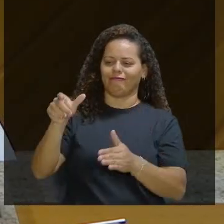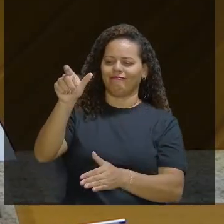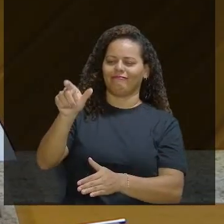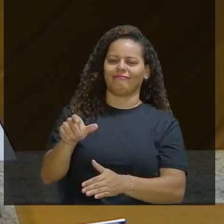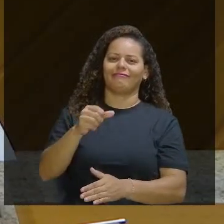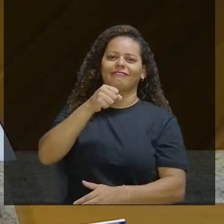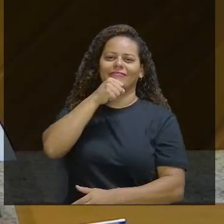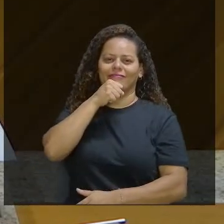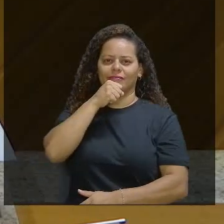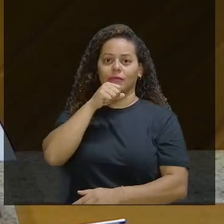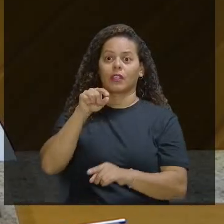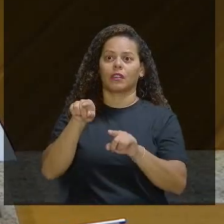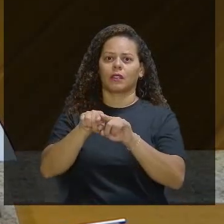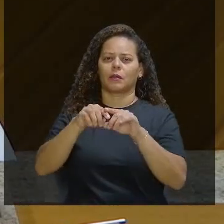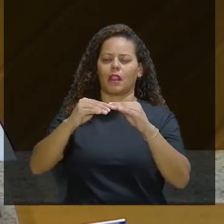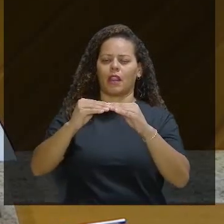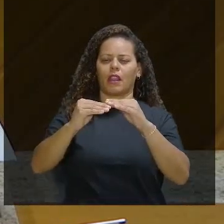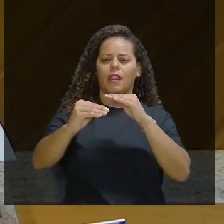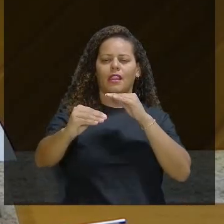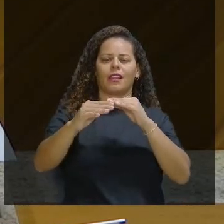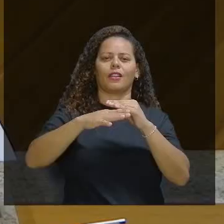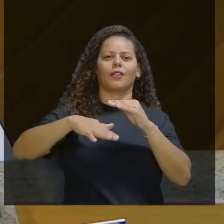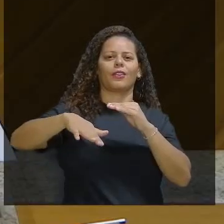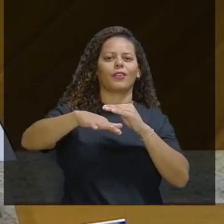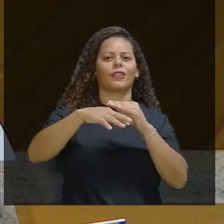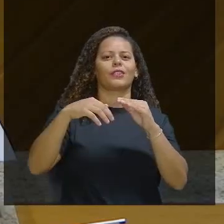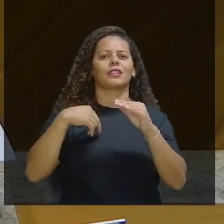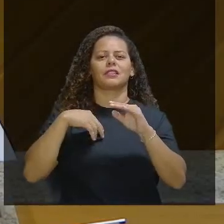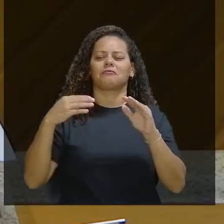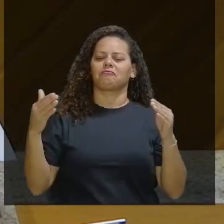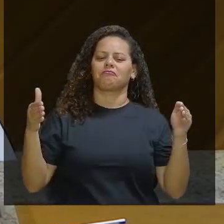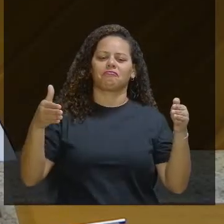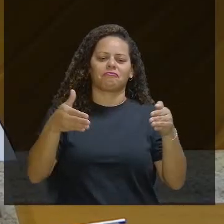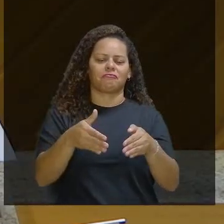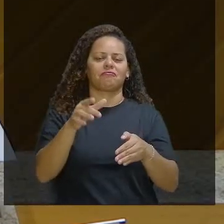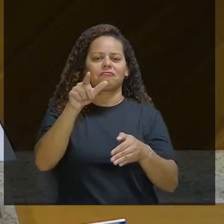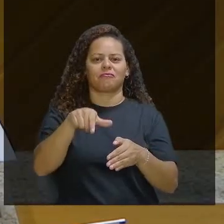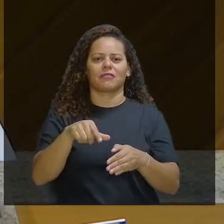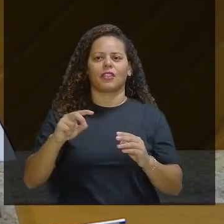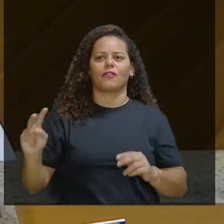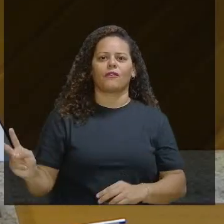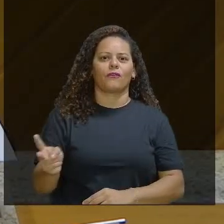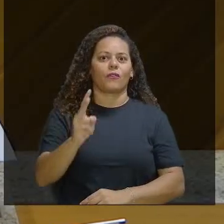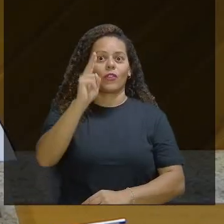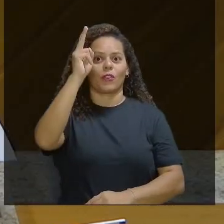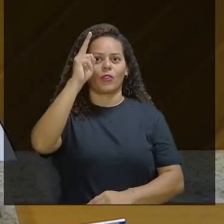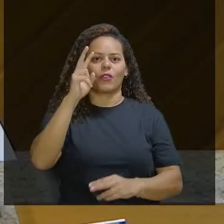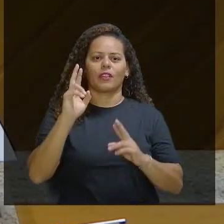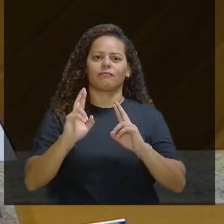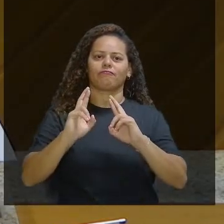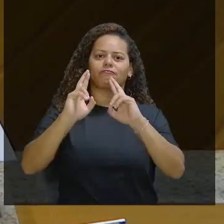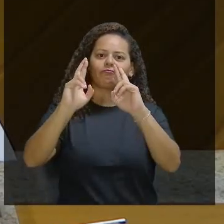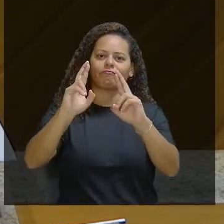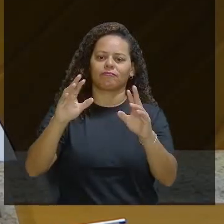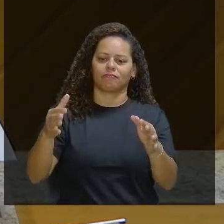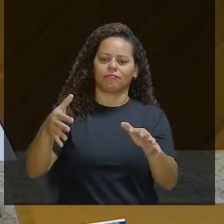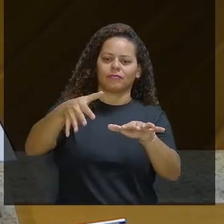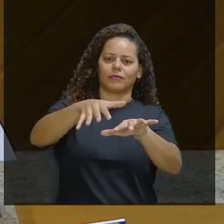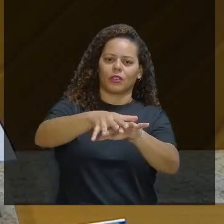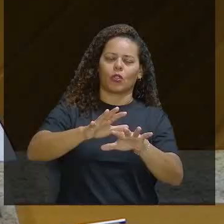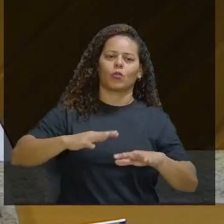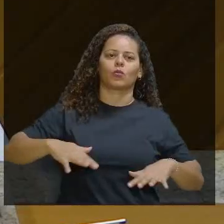encontram-se alinhadas às ações institucionais voltadas à valorização, respeito e inclusão dessa parcela